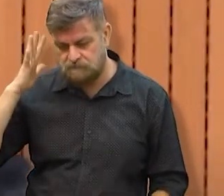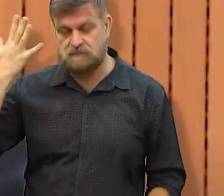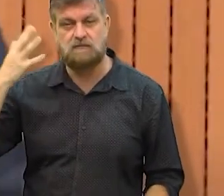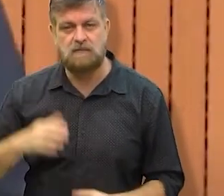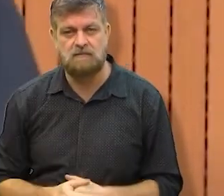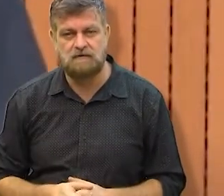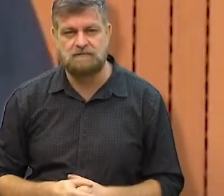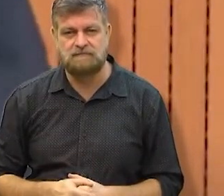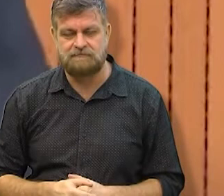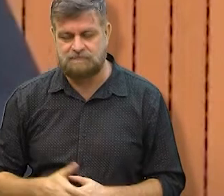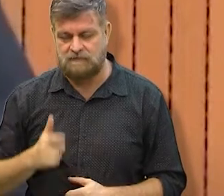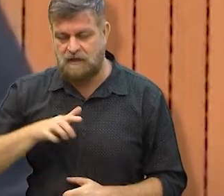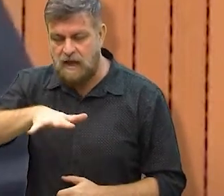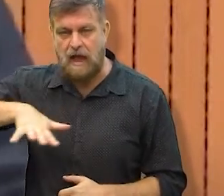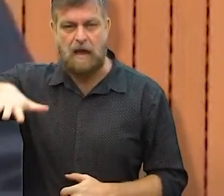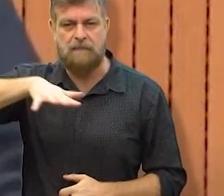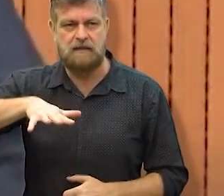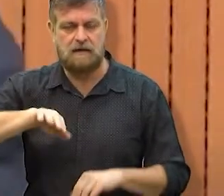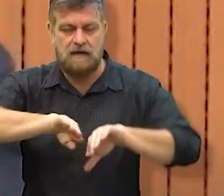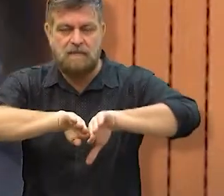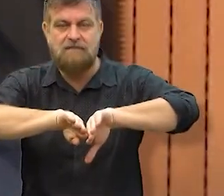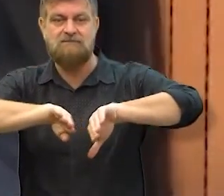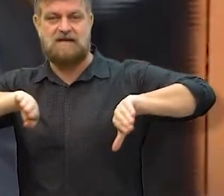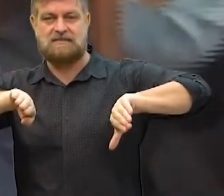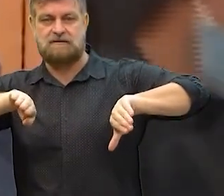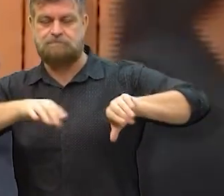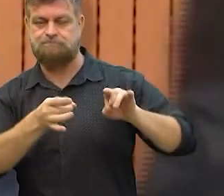Eu resolvi fugir um pouquinho da minha área